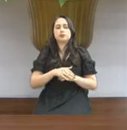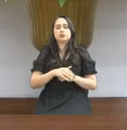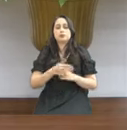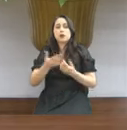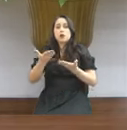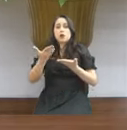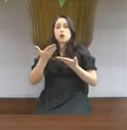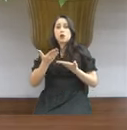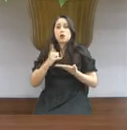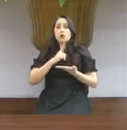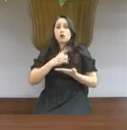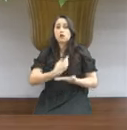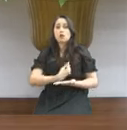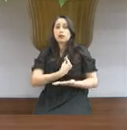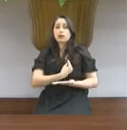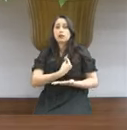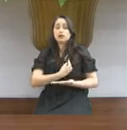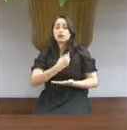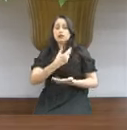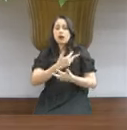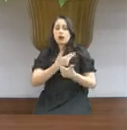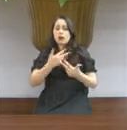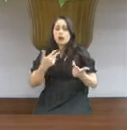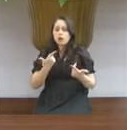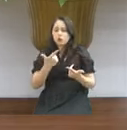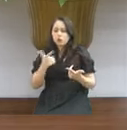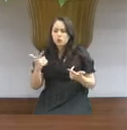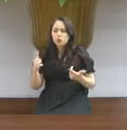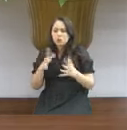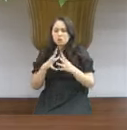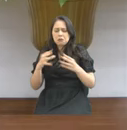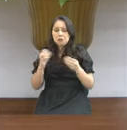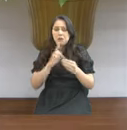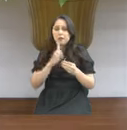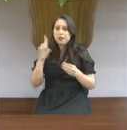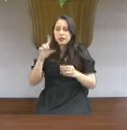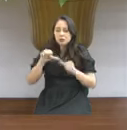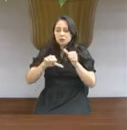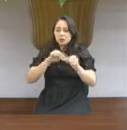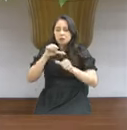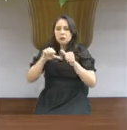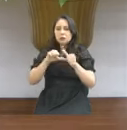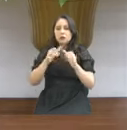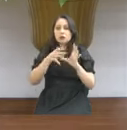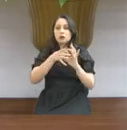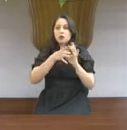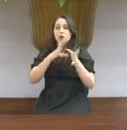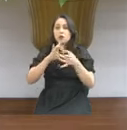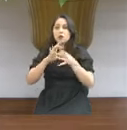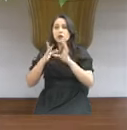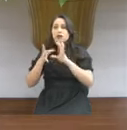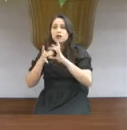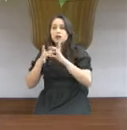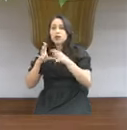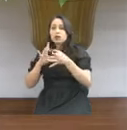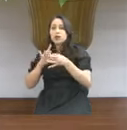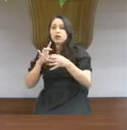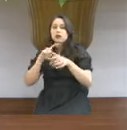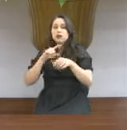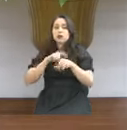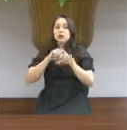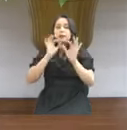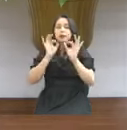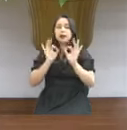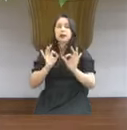existência as coisas que não existem. Esse aqui é o contexto do momento em que